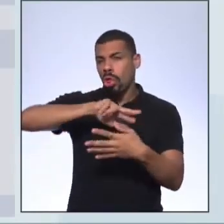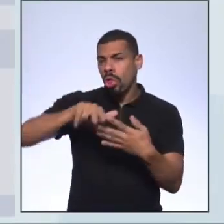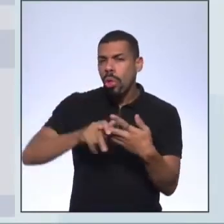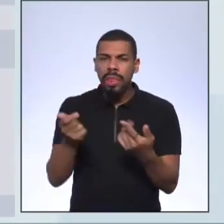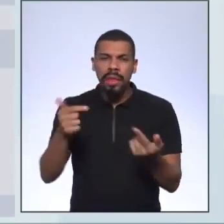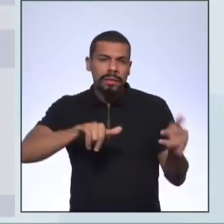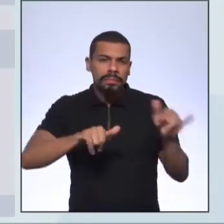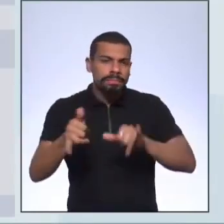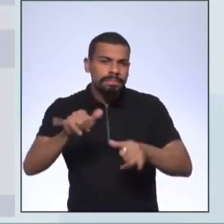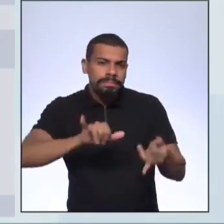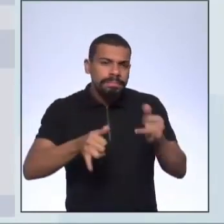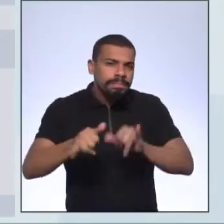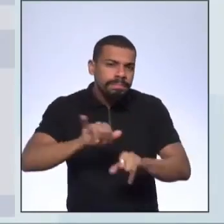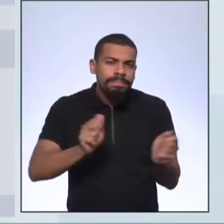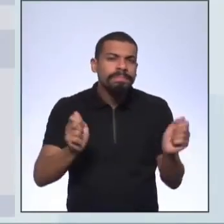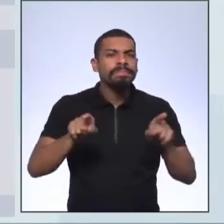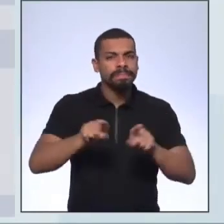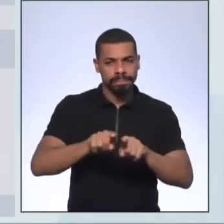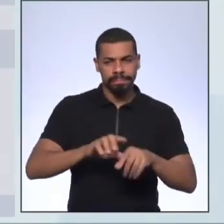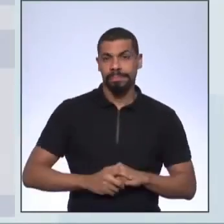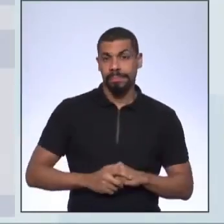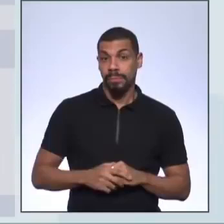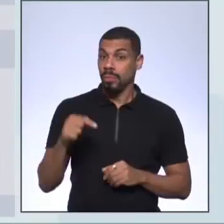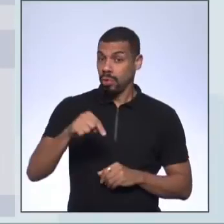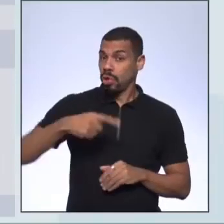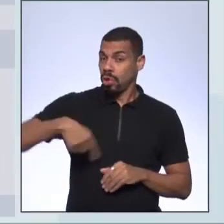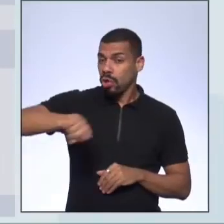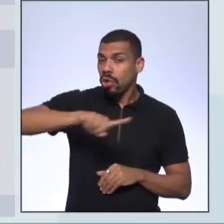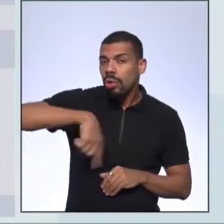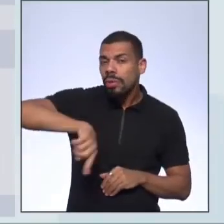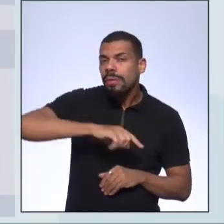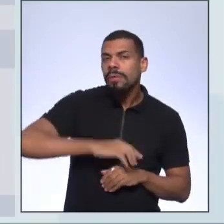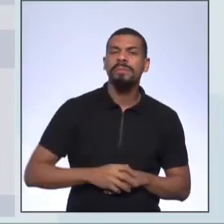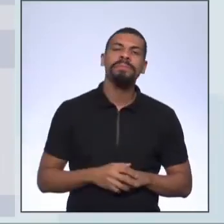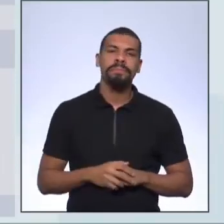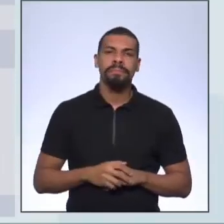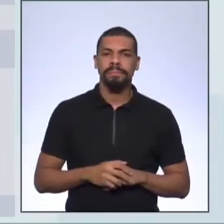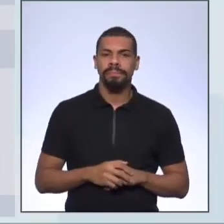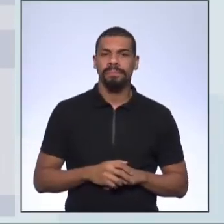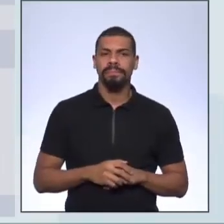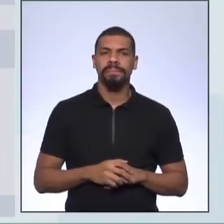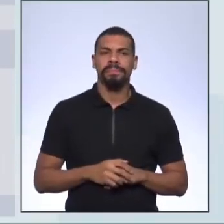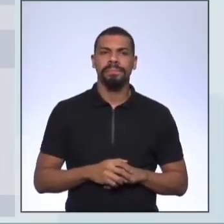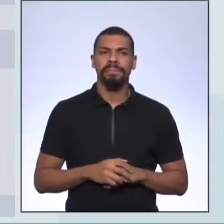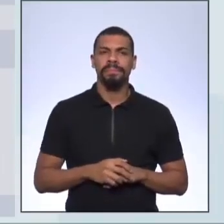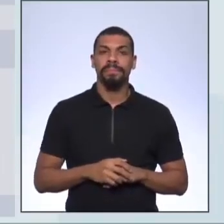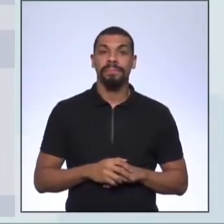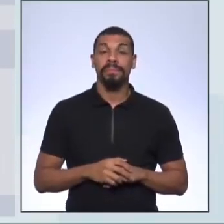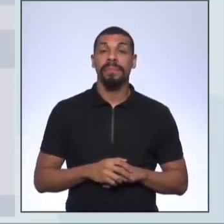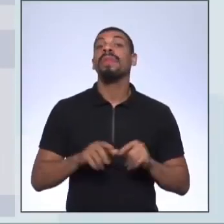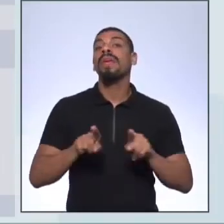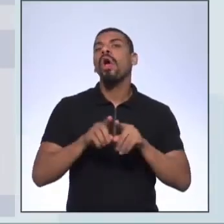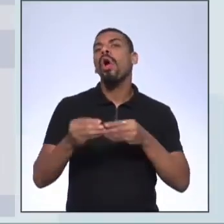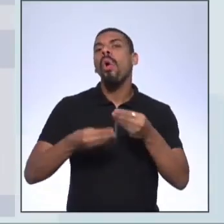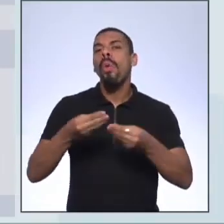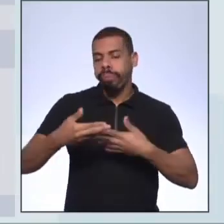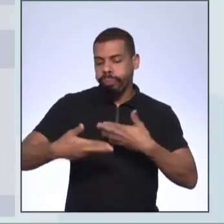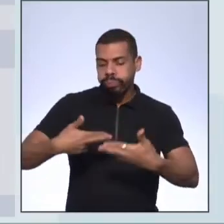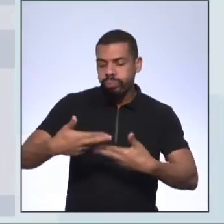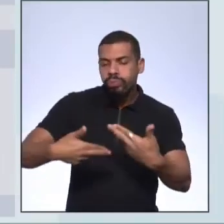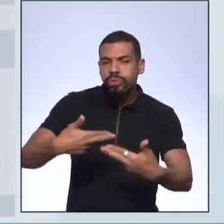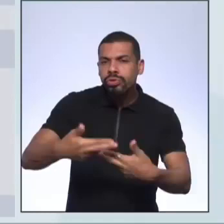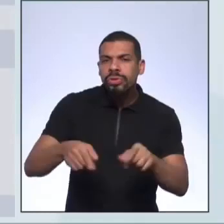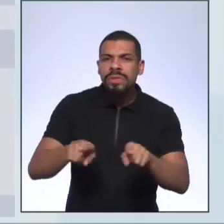então, tirar matéria orgânica produzir matéria orgânica a partir desses compostos, ok? A forma de reprodução, a gente tem a